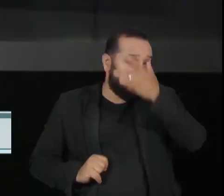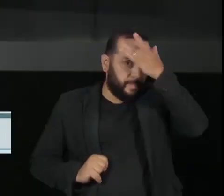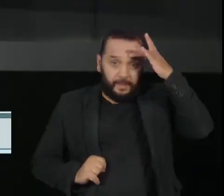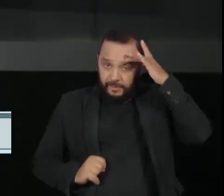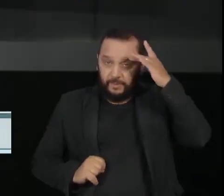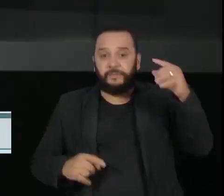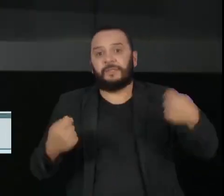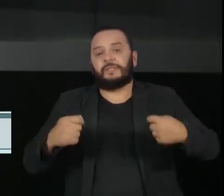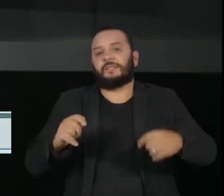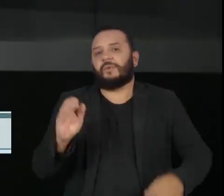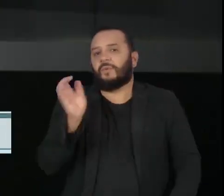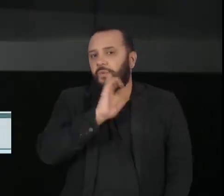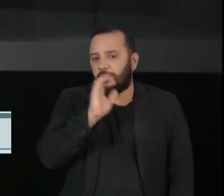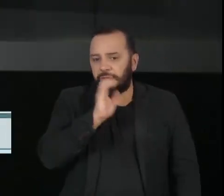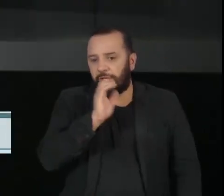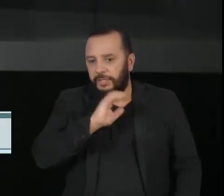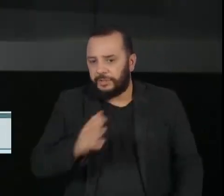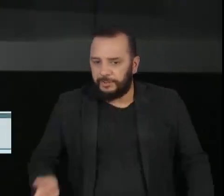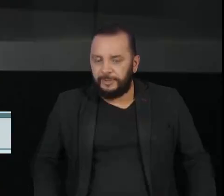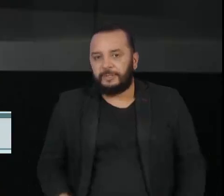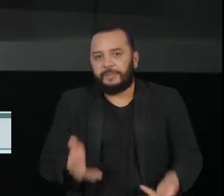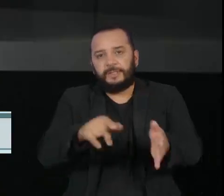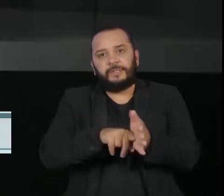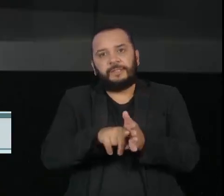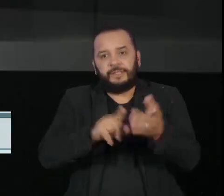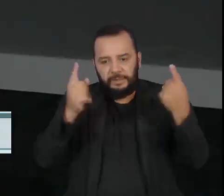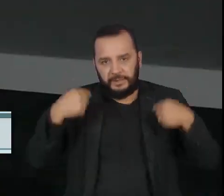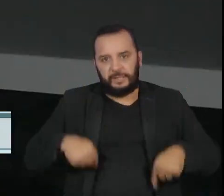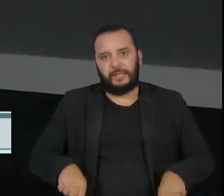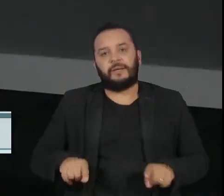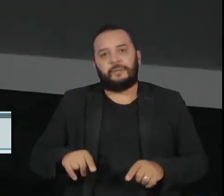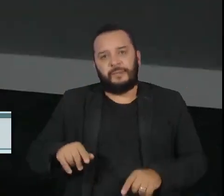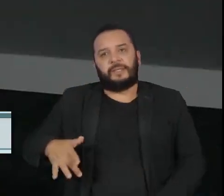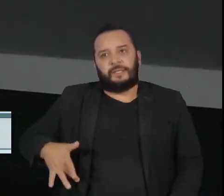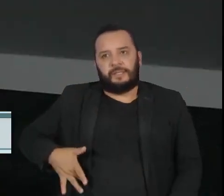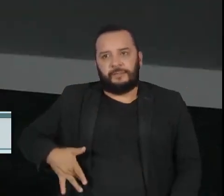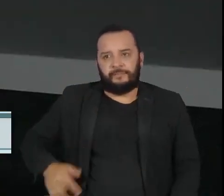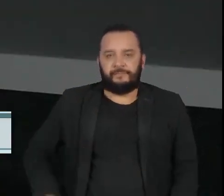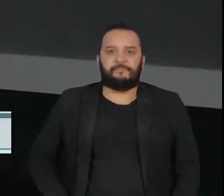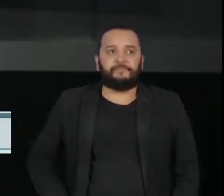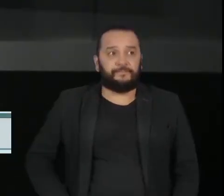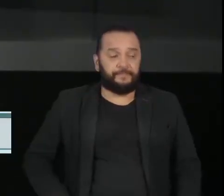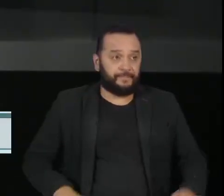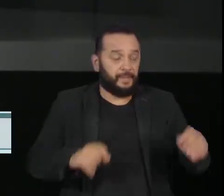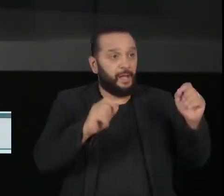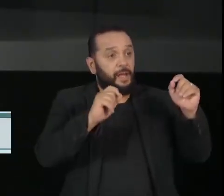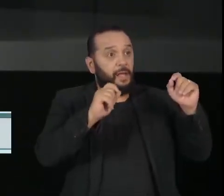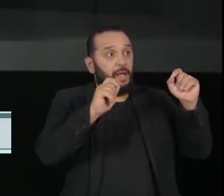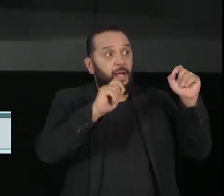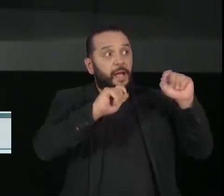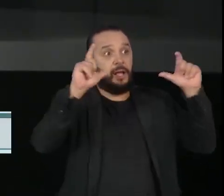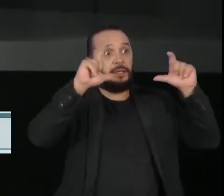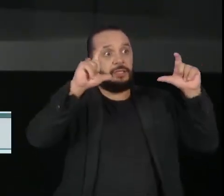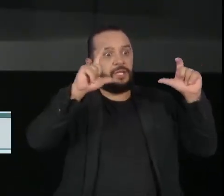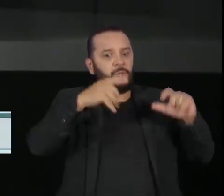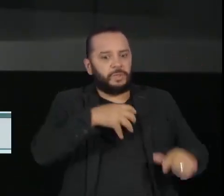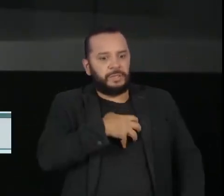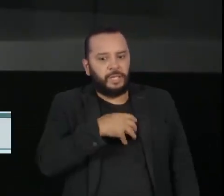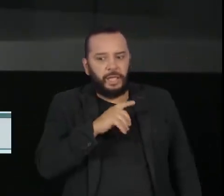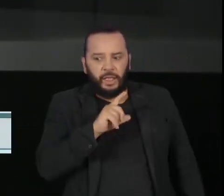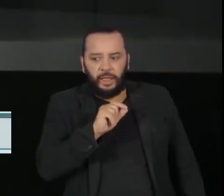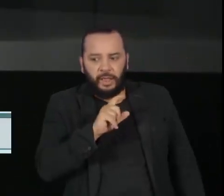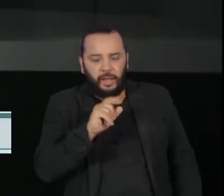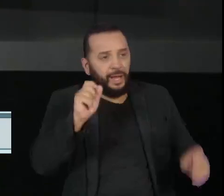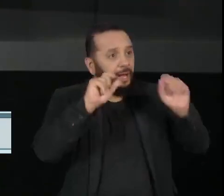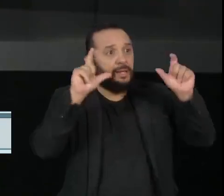deveriam triar e investigar a doença renal crônica. Doutor, e quais são os sinais de alerta? É importante enfatizar, Aldo, que